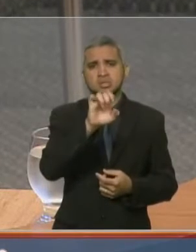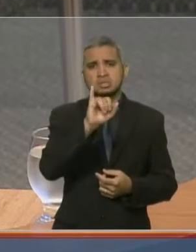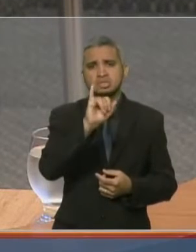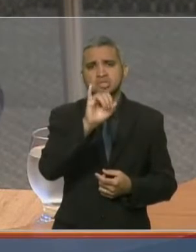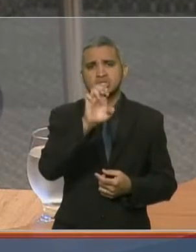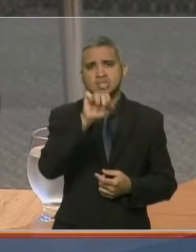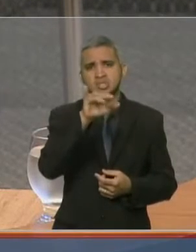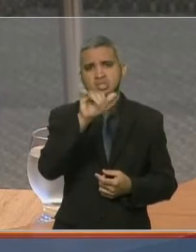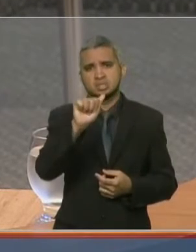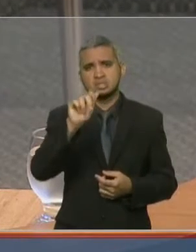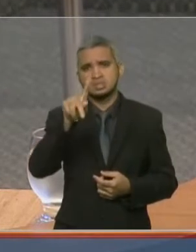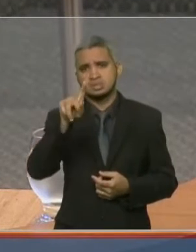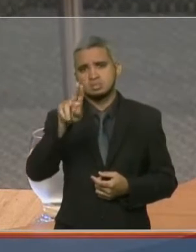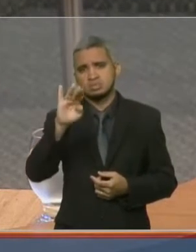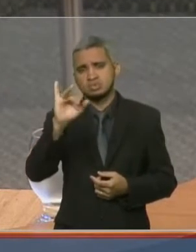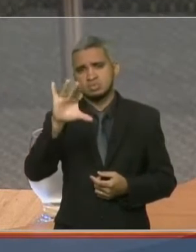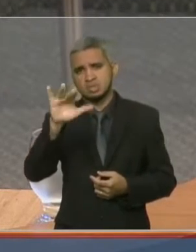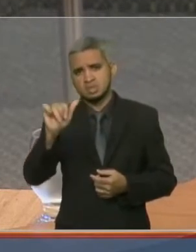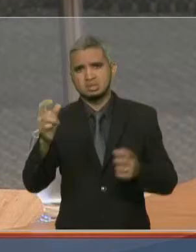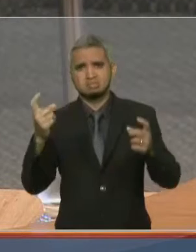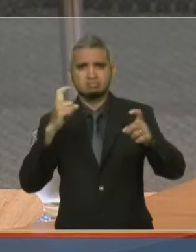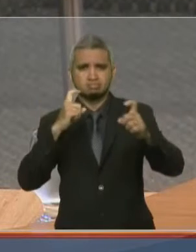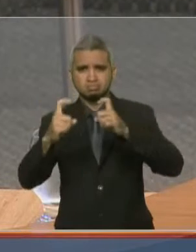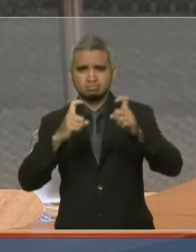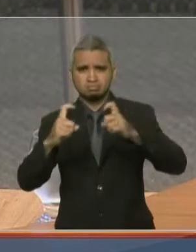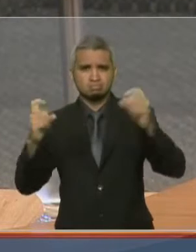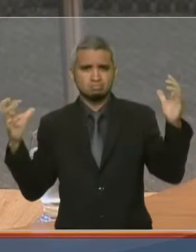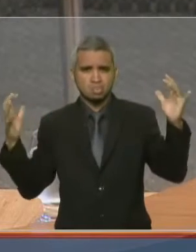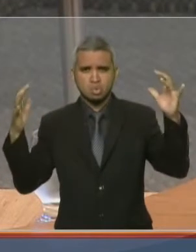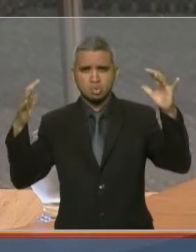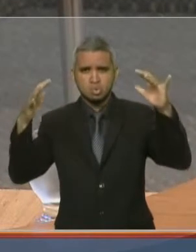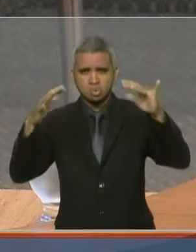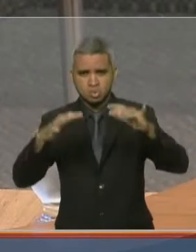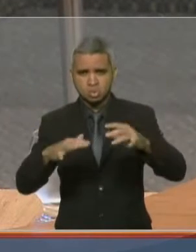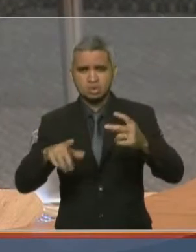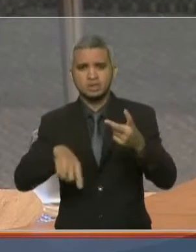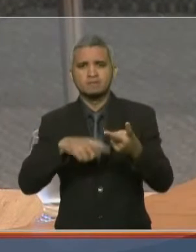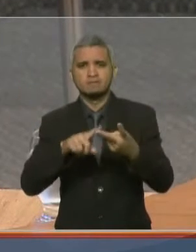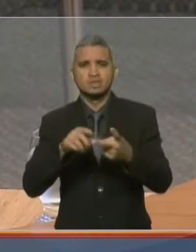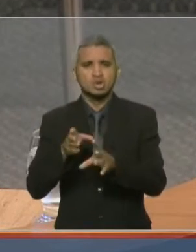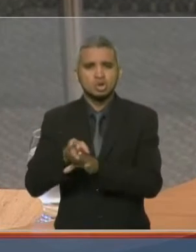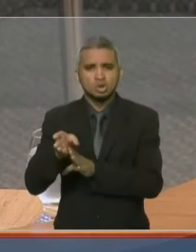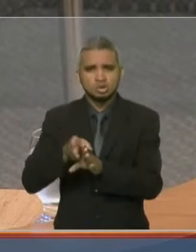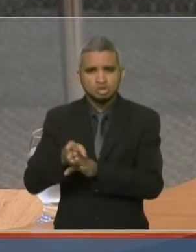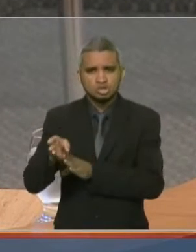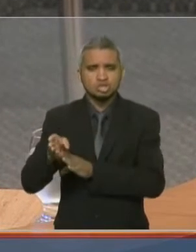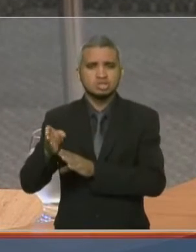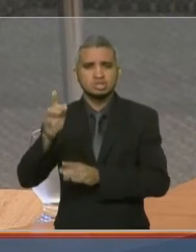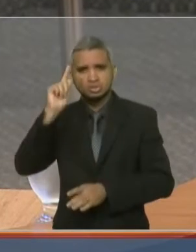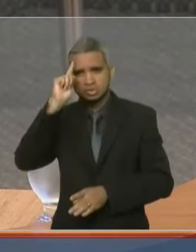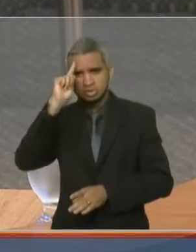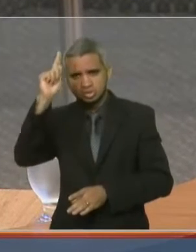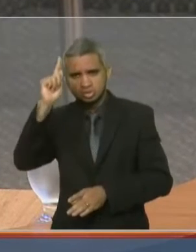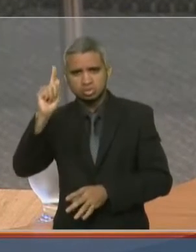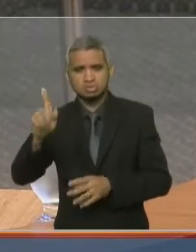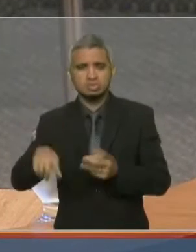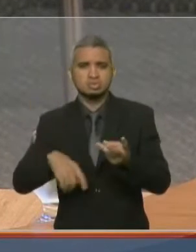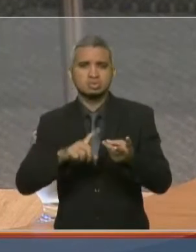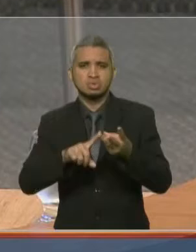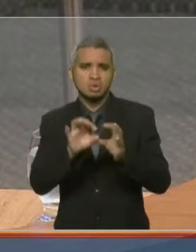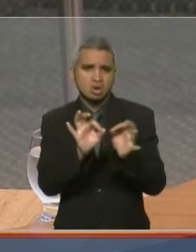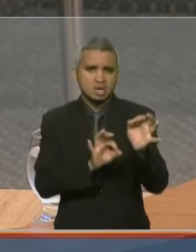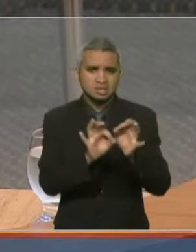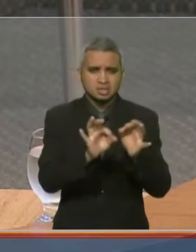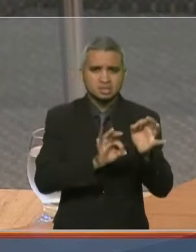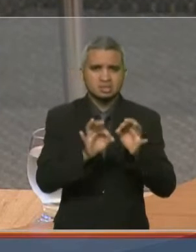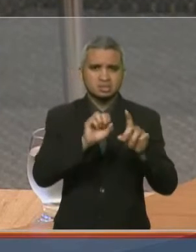os fóruns e reuniões, os conselhos gestores ou conselhos de direito, a organização da sociedade